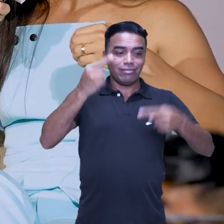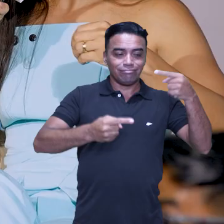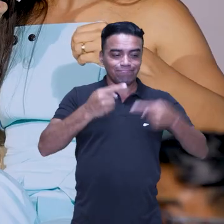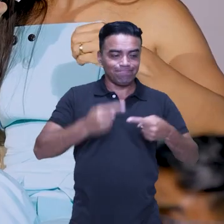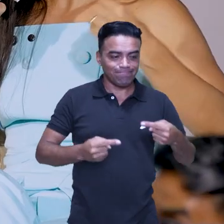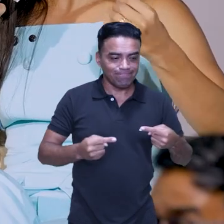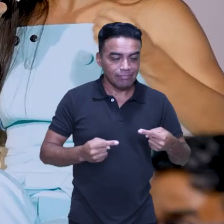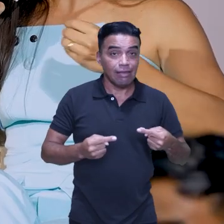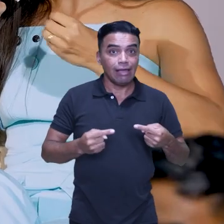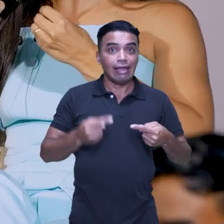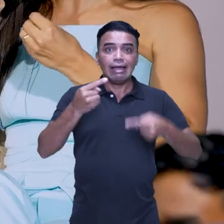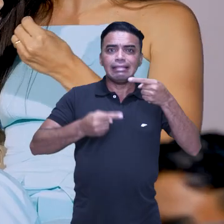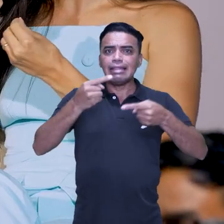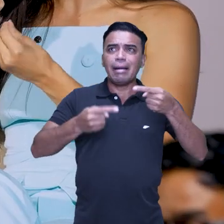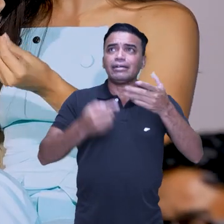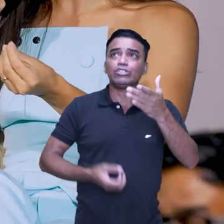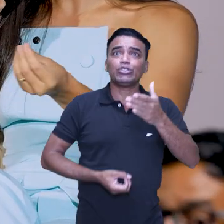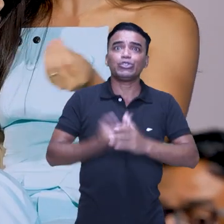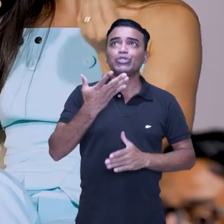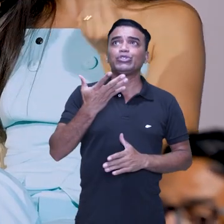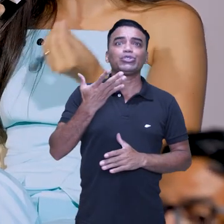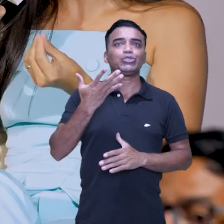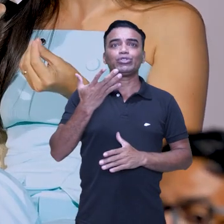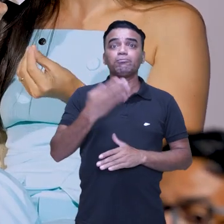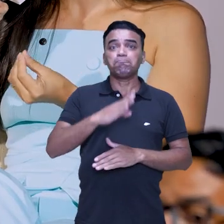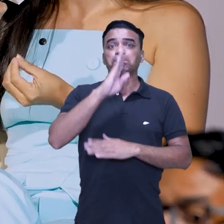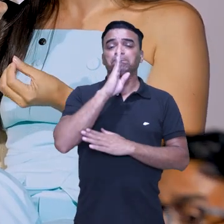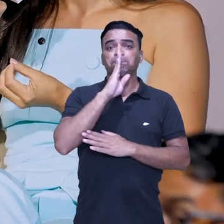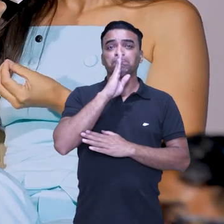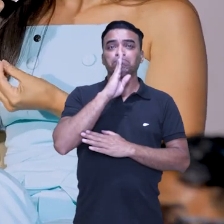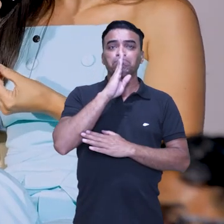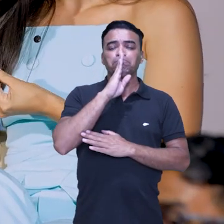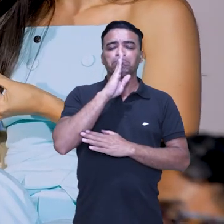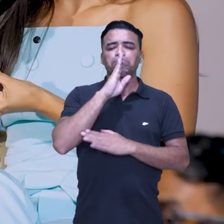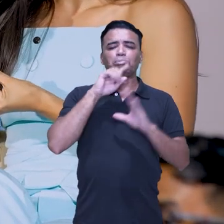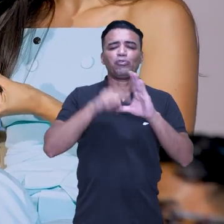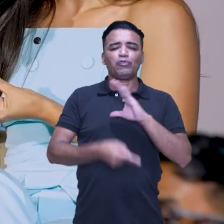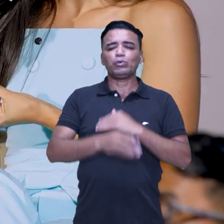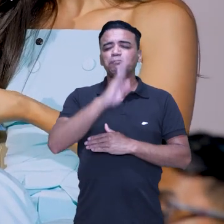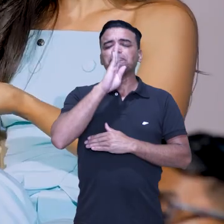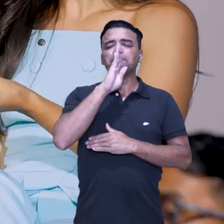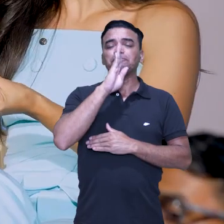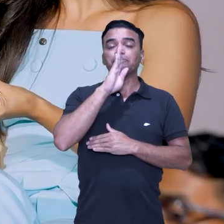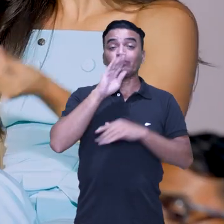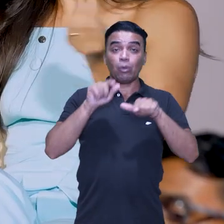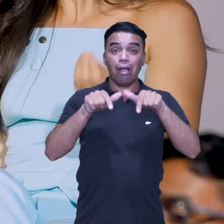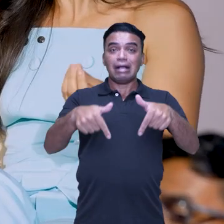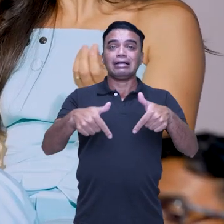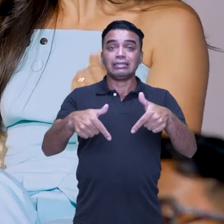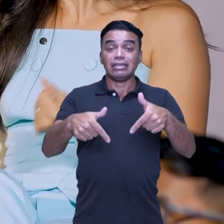debate, e esse debate ele gerou um silêncio ensurdecedor. Ele gerou uma reação